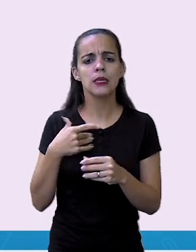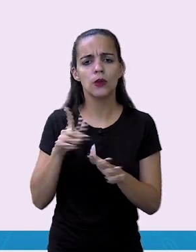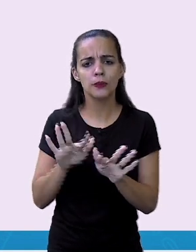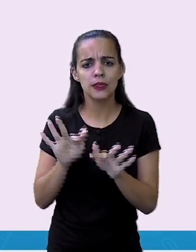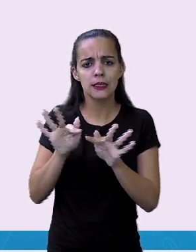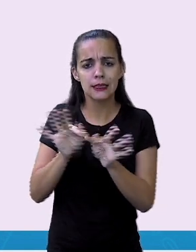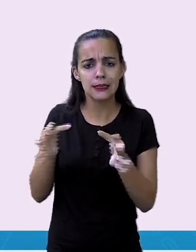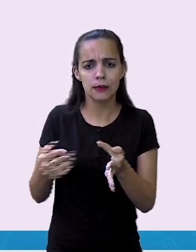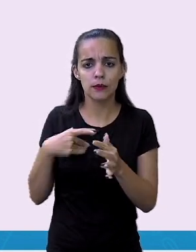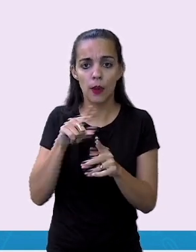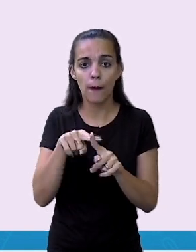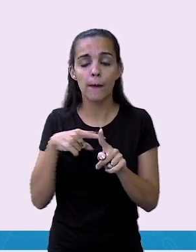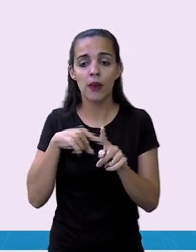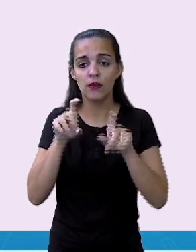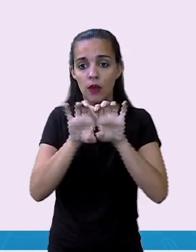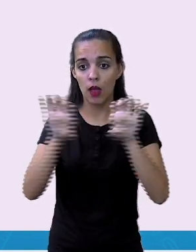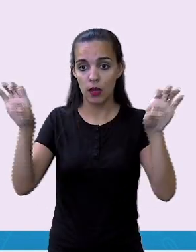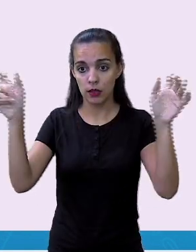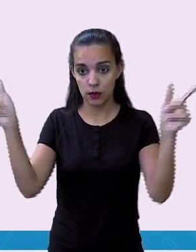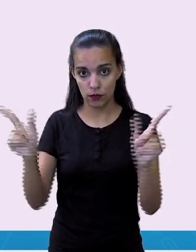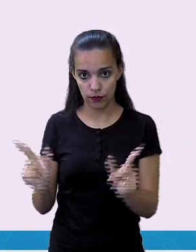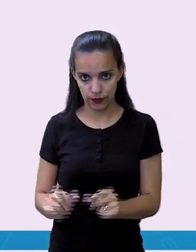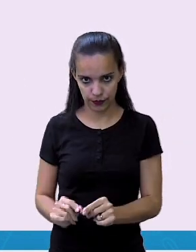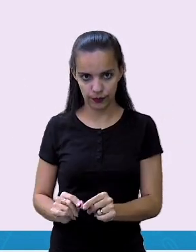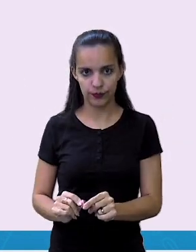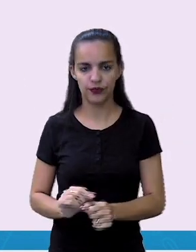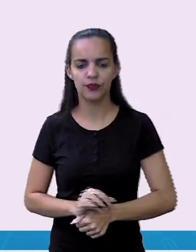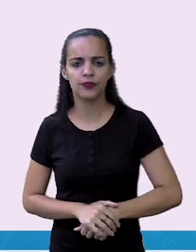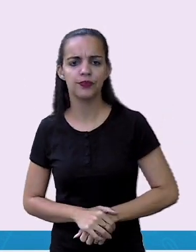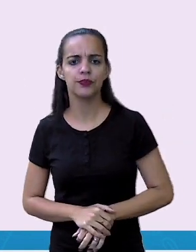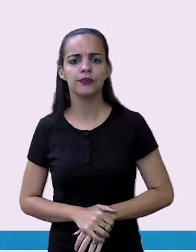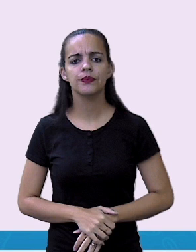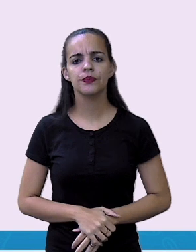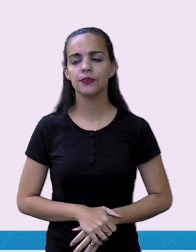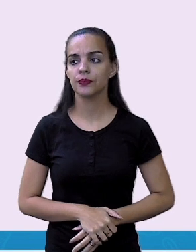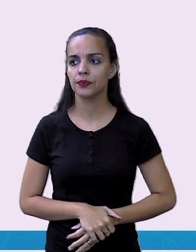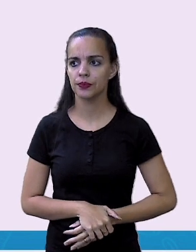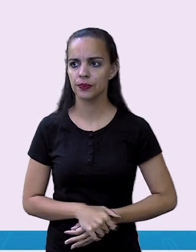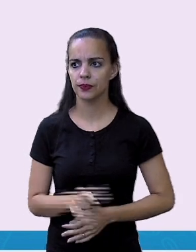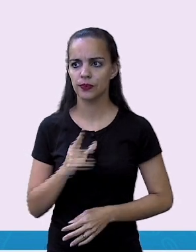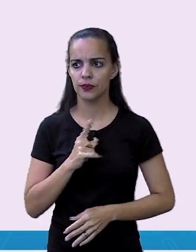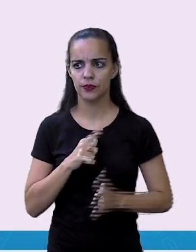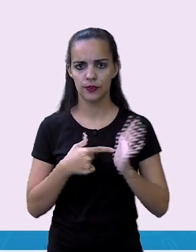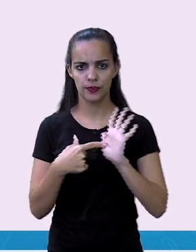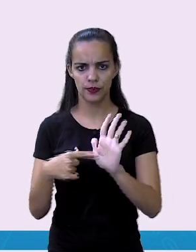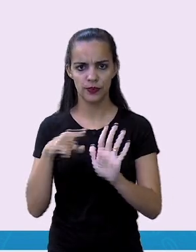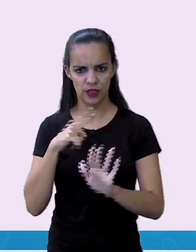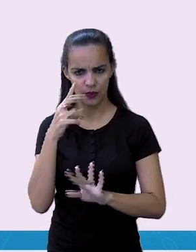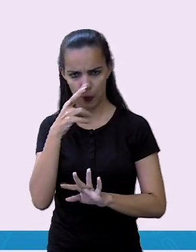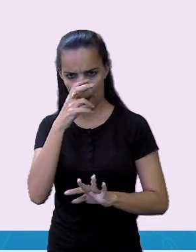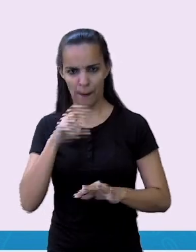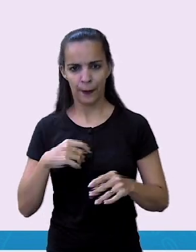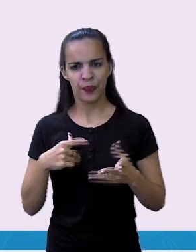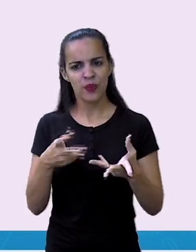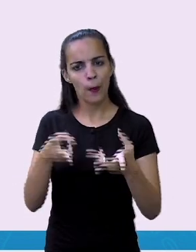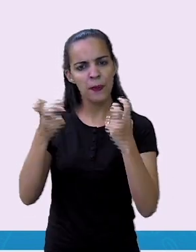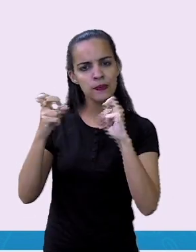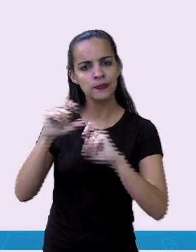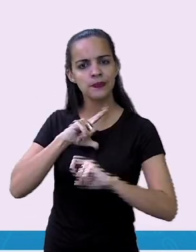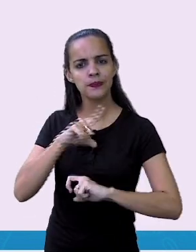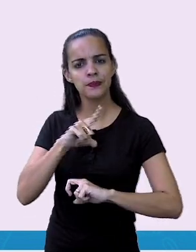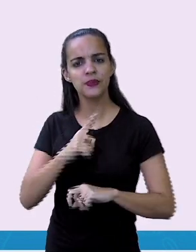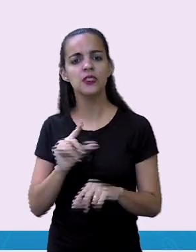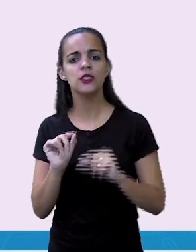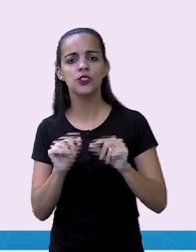simplificada da expressão abaixo? Preste atenção, aqui eu tenho o trinômio do quadrado perfeito. Vamos